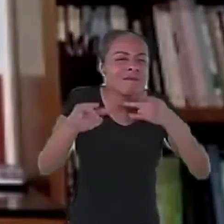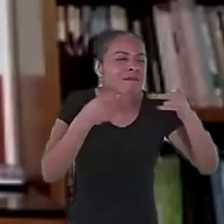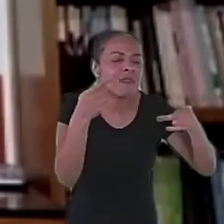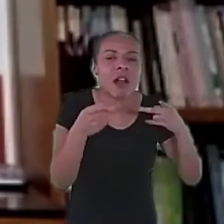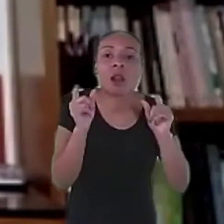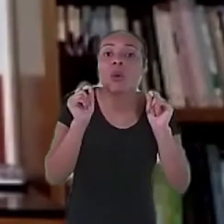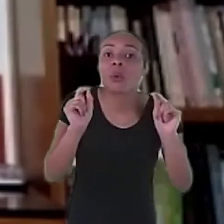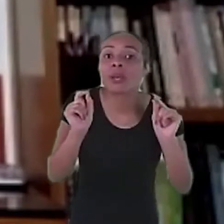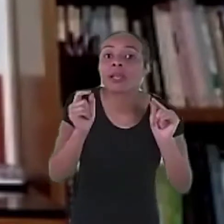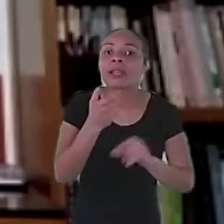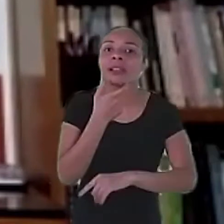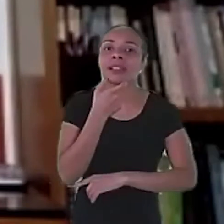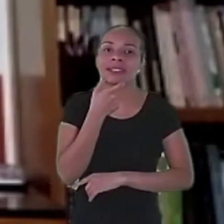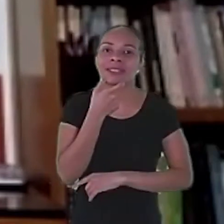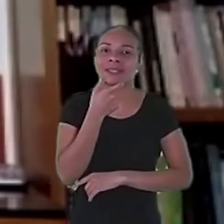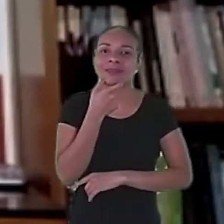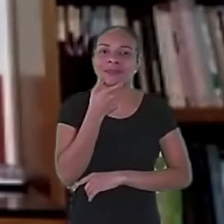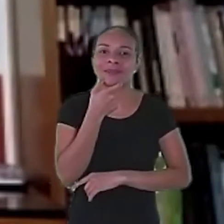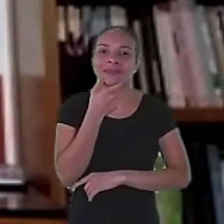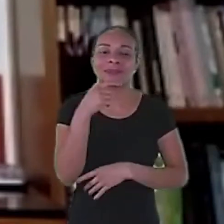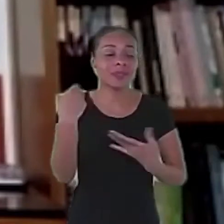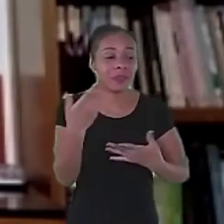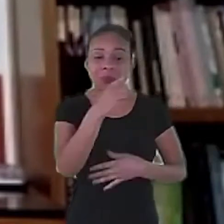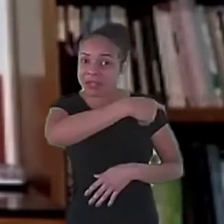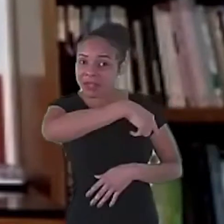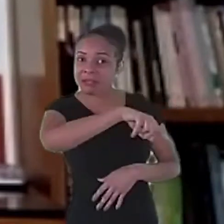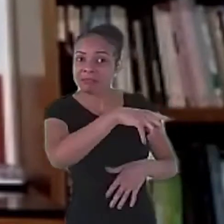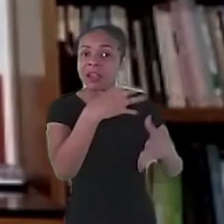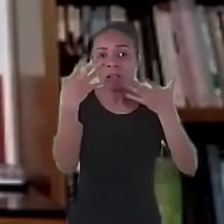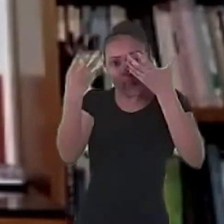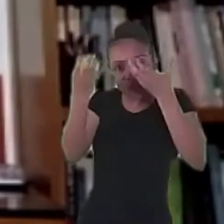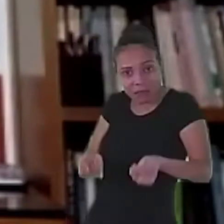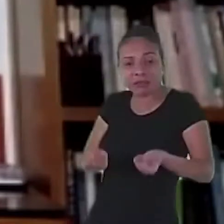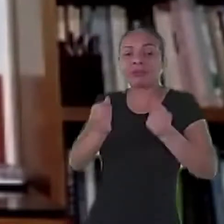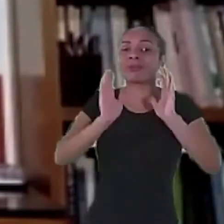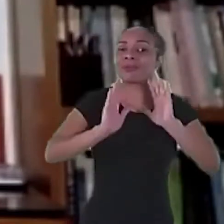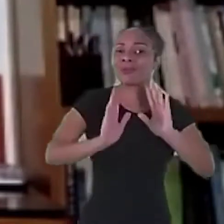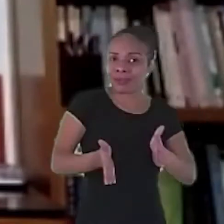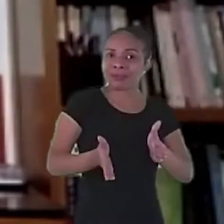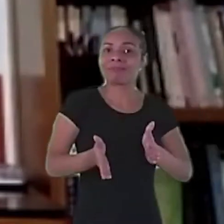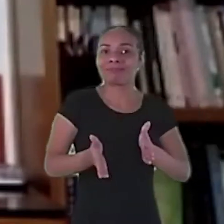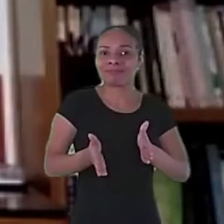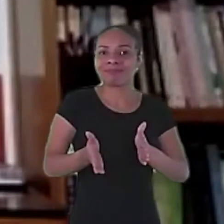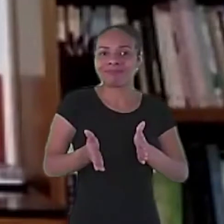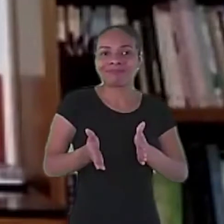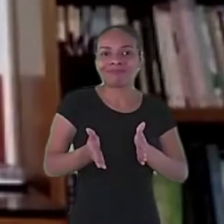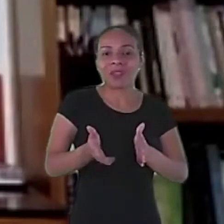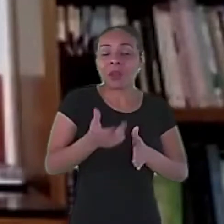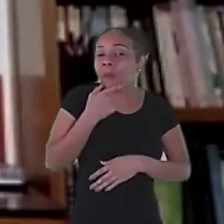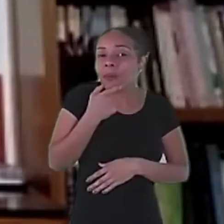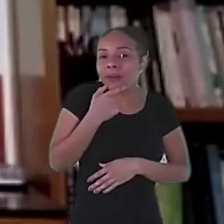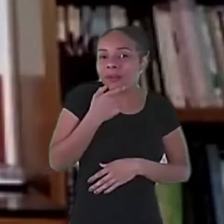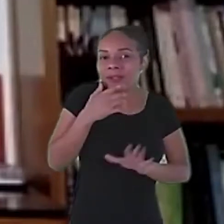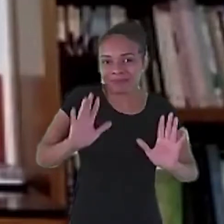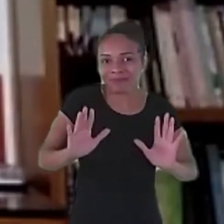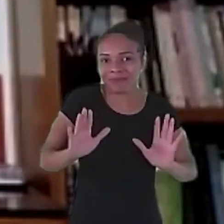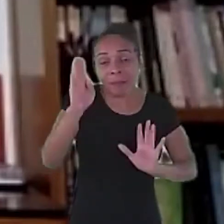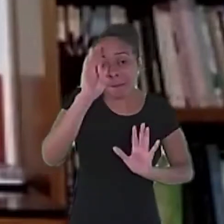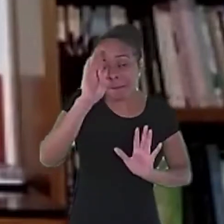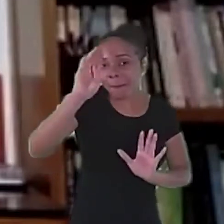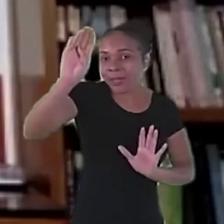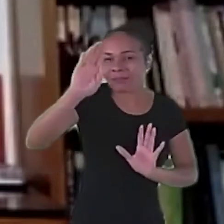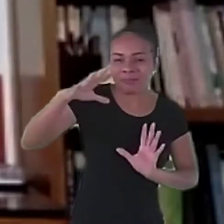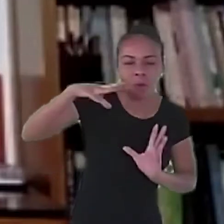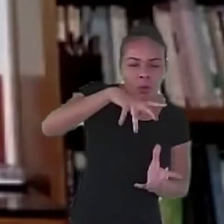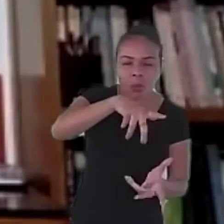problema. Ela já admitiu isso. O idioma da globalização é o inglês. Então, ela navega